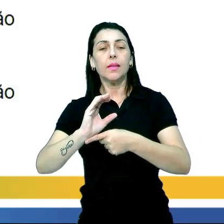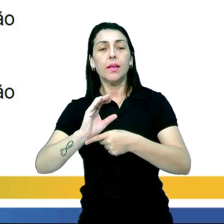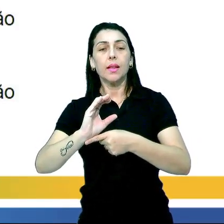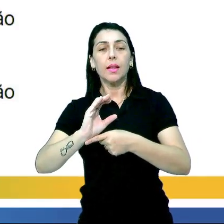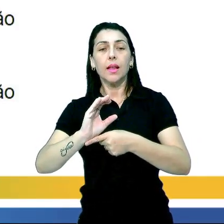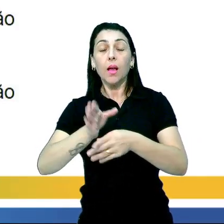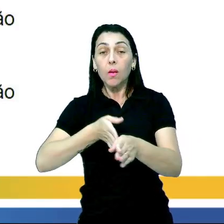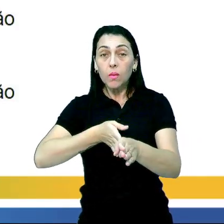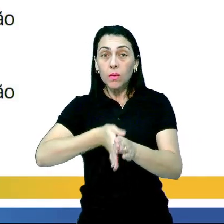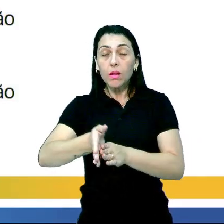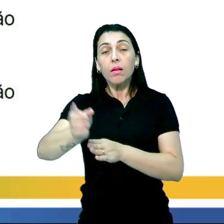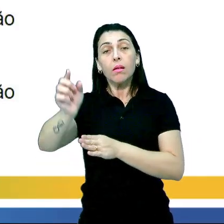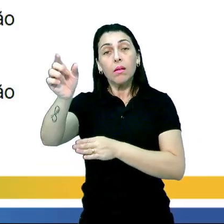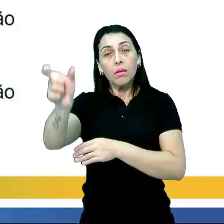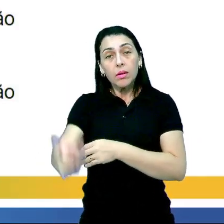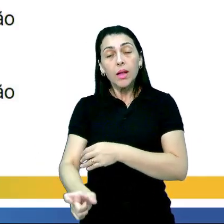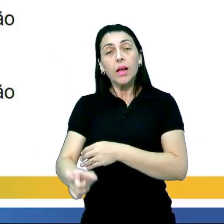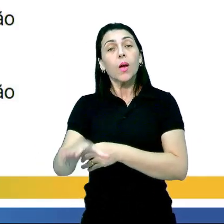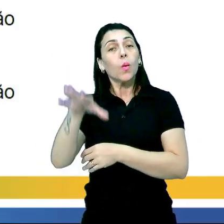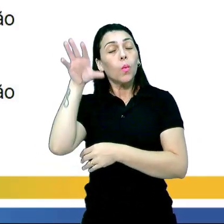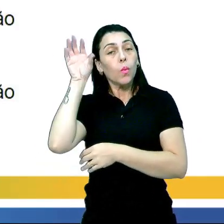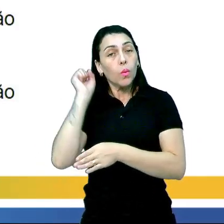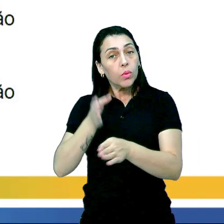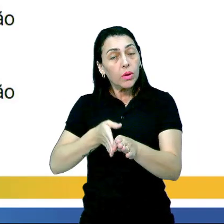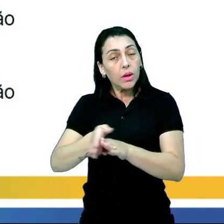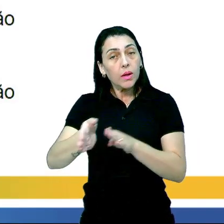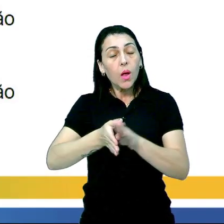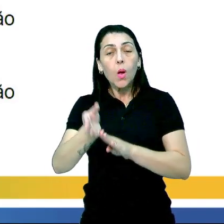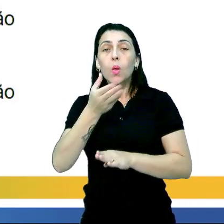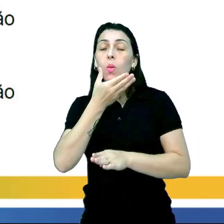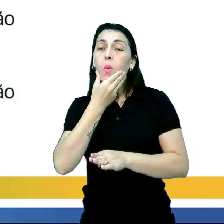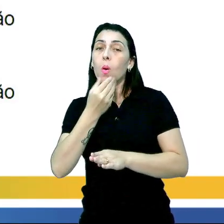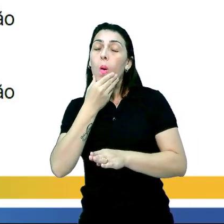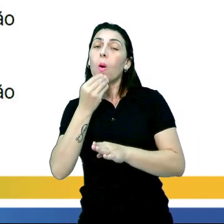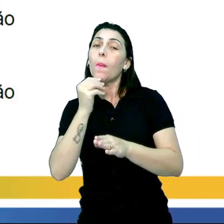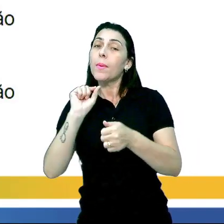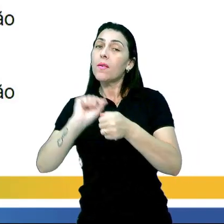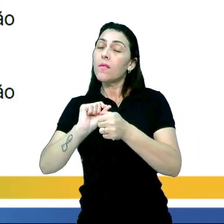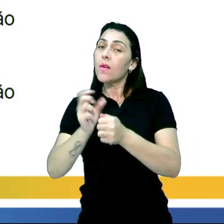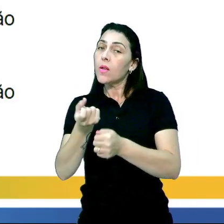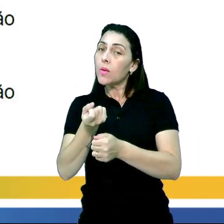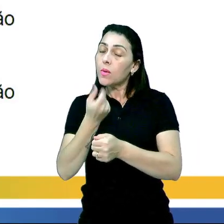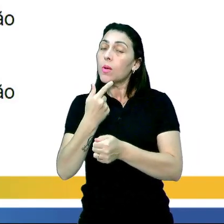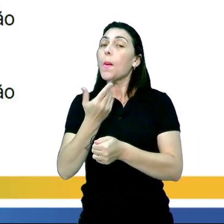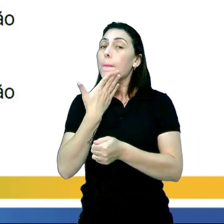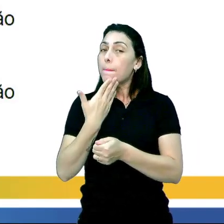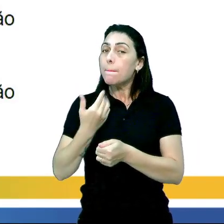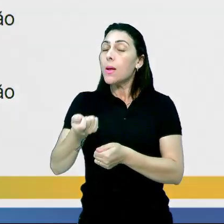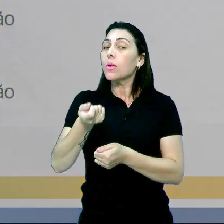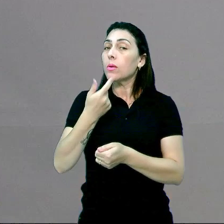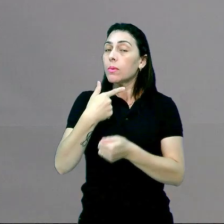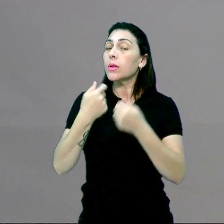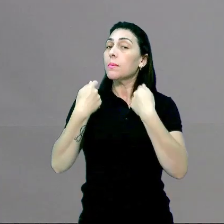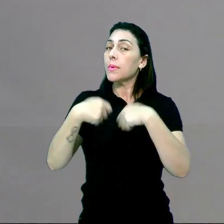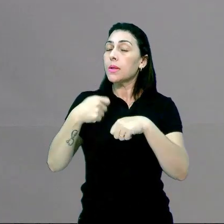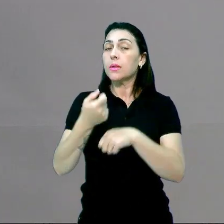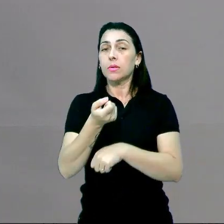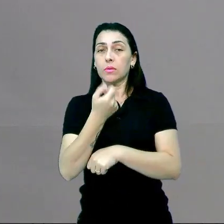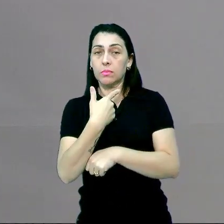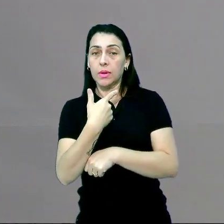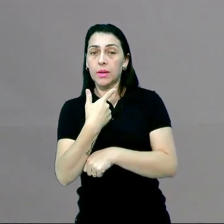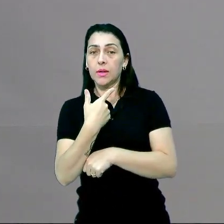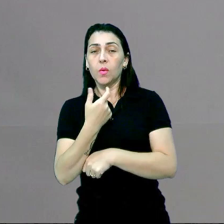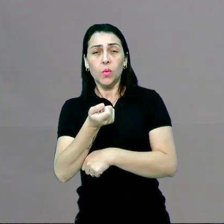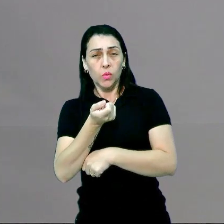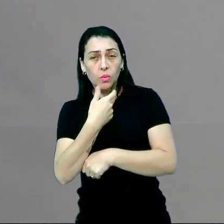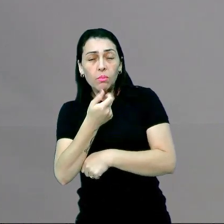ao interlocutor que ouça a orientação do farmacêutico sobre o melhor medicamento a ser tomado. Quando eu